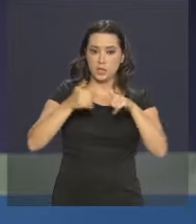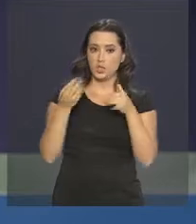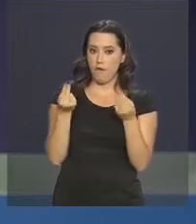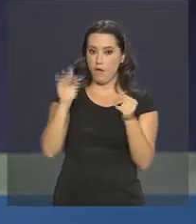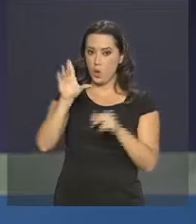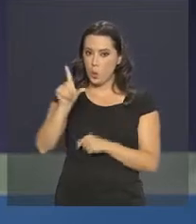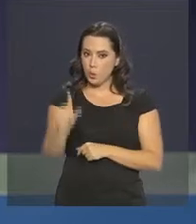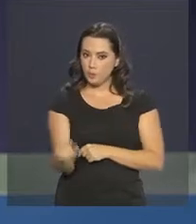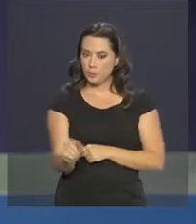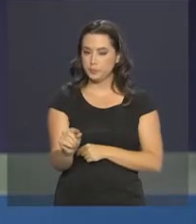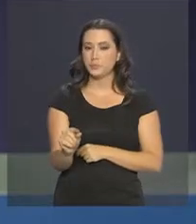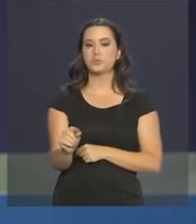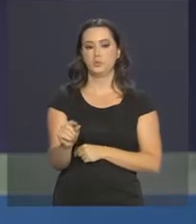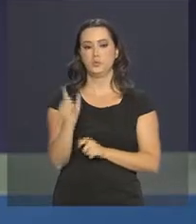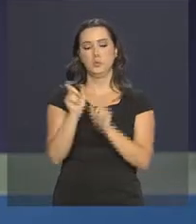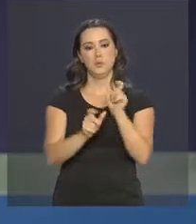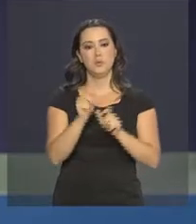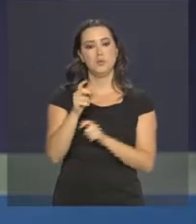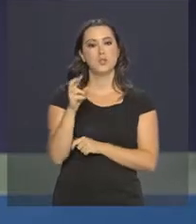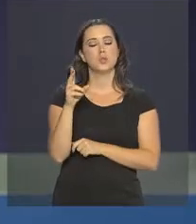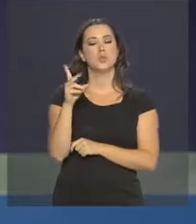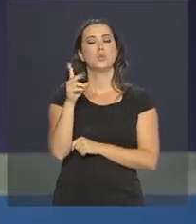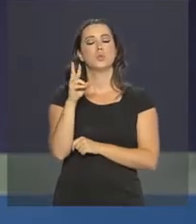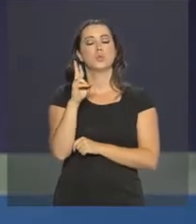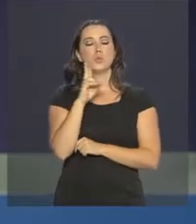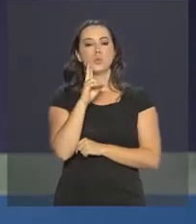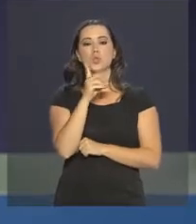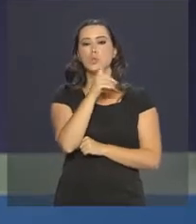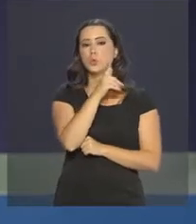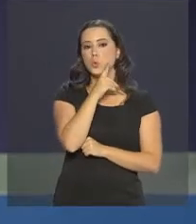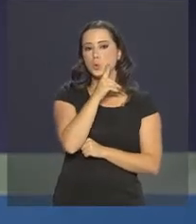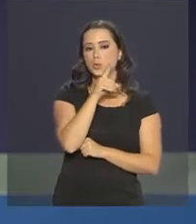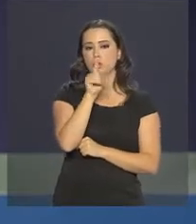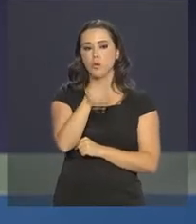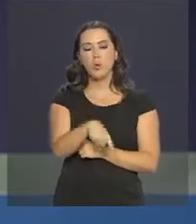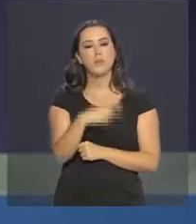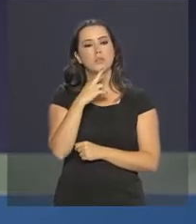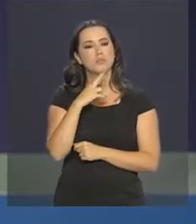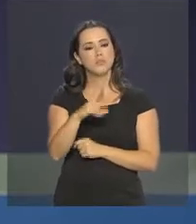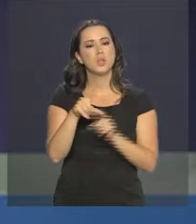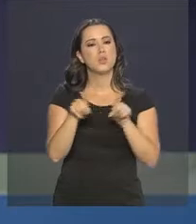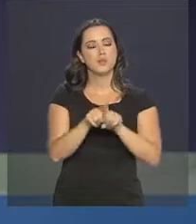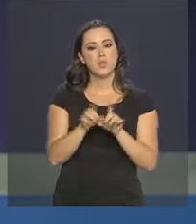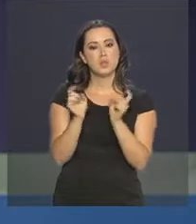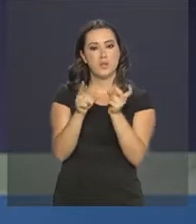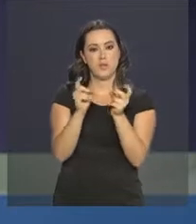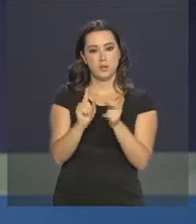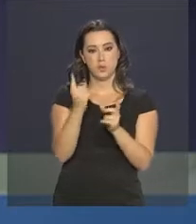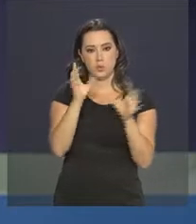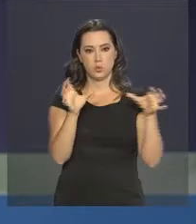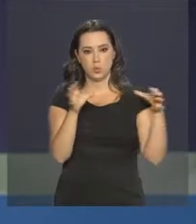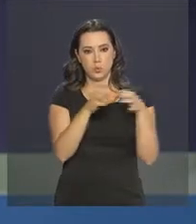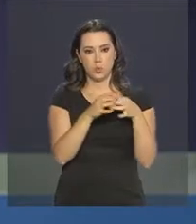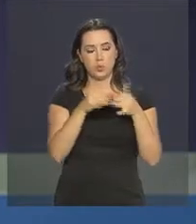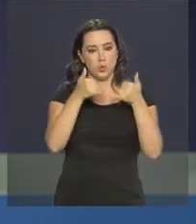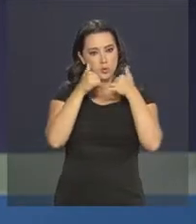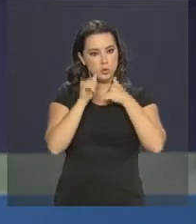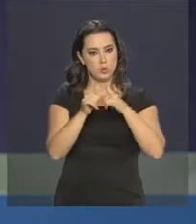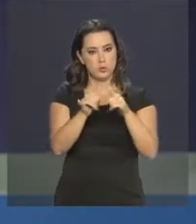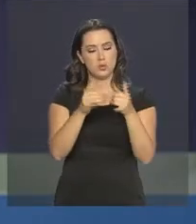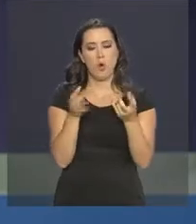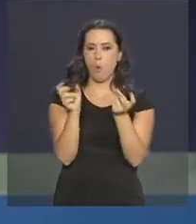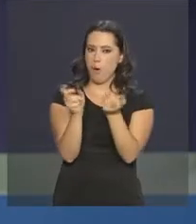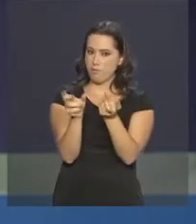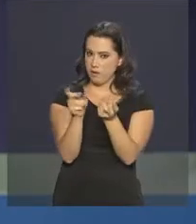do estado de rondônia é o resultado da privatização de mais uma distribuidora de energia da eletrobrás com a